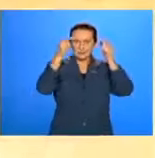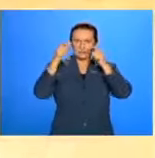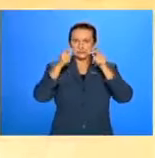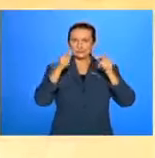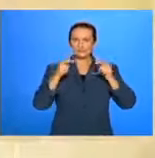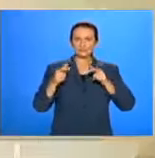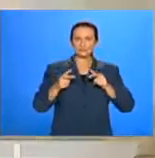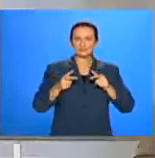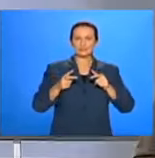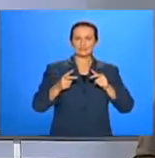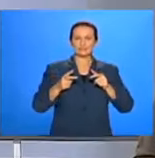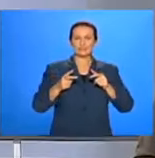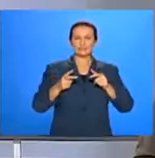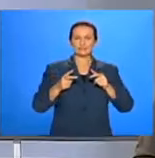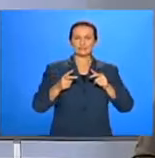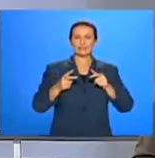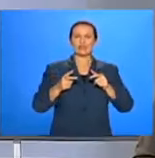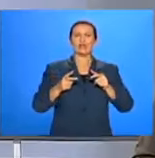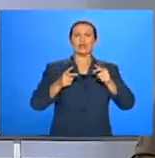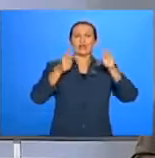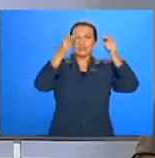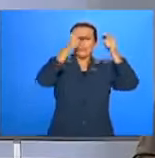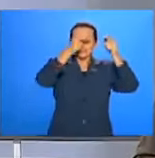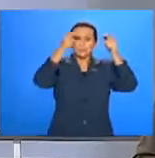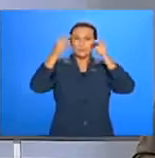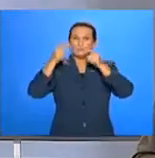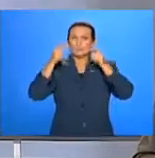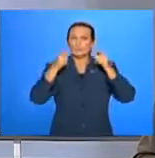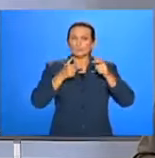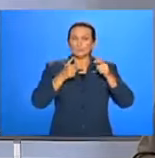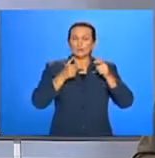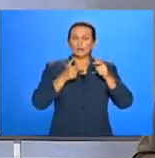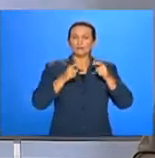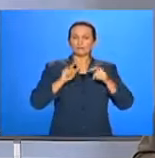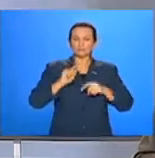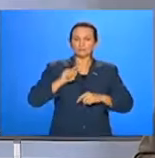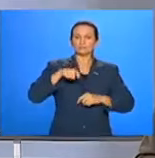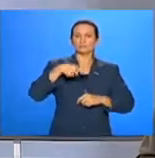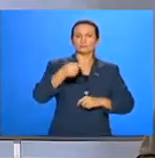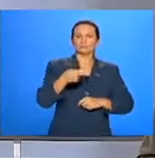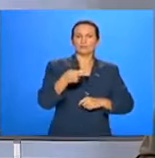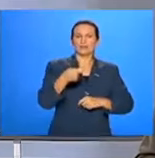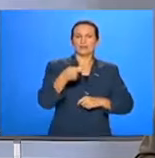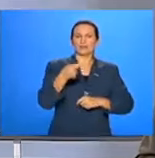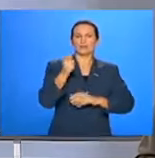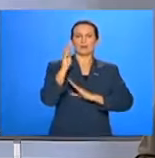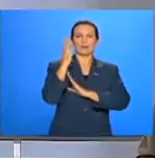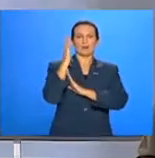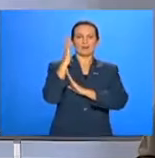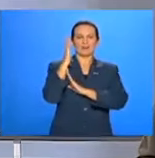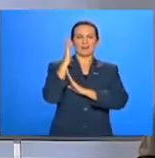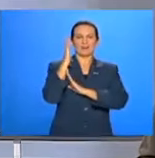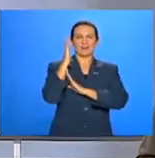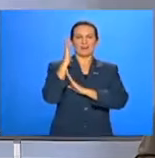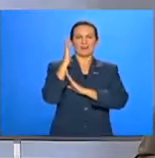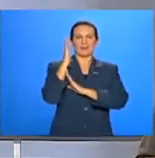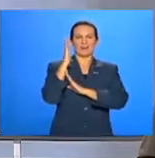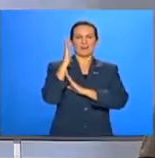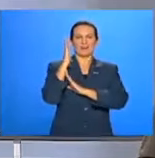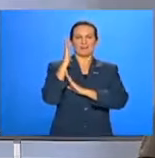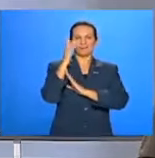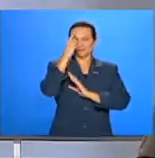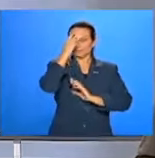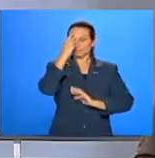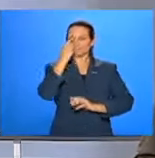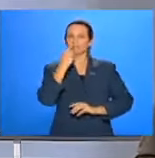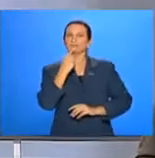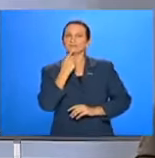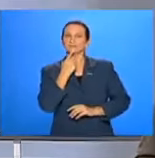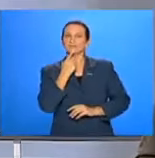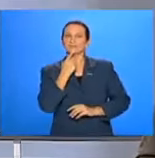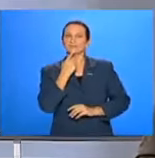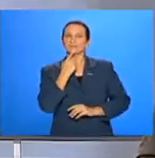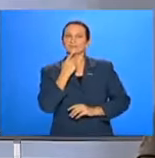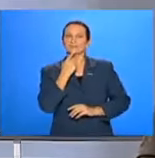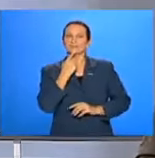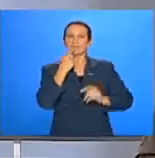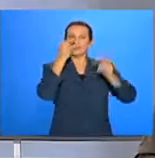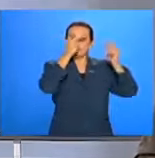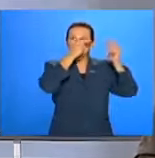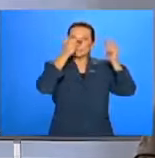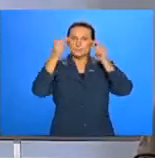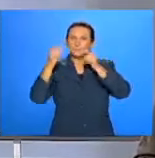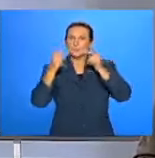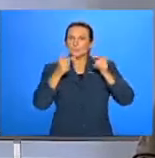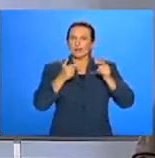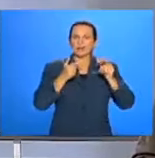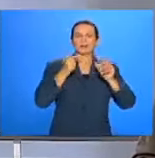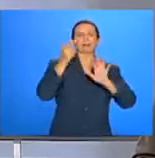articulação. É o lugar onde incide a mão predominante configurada, ou seja, local onde é feito